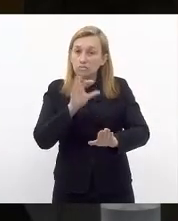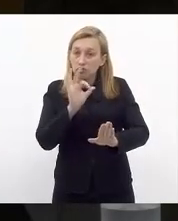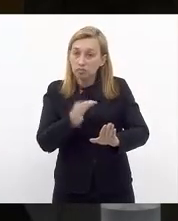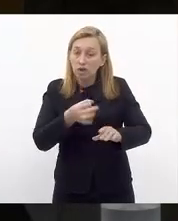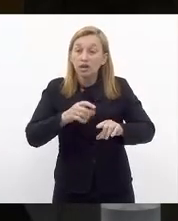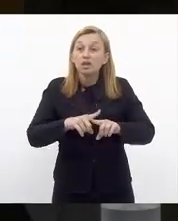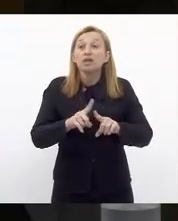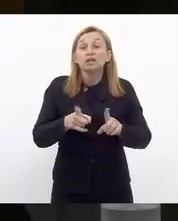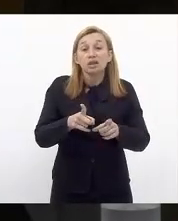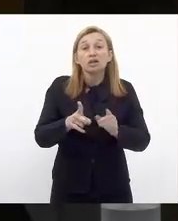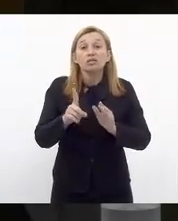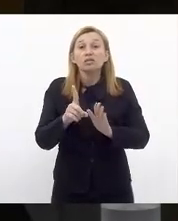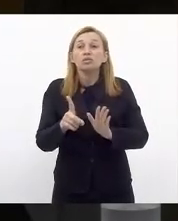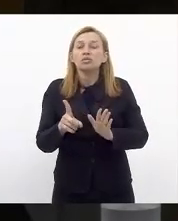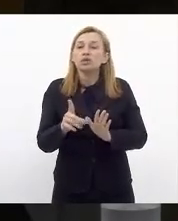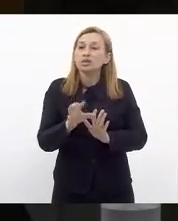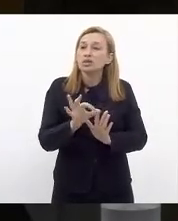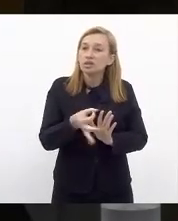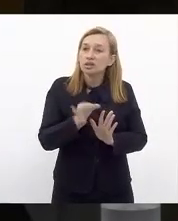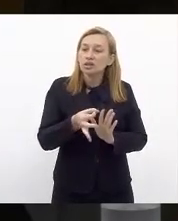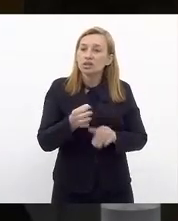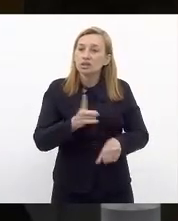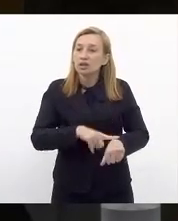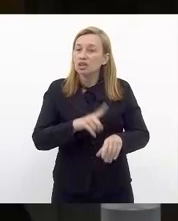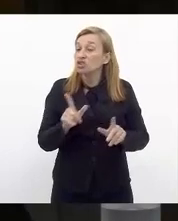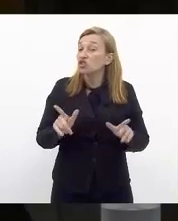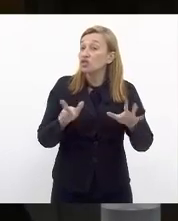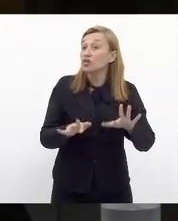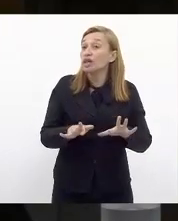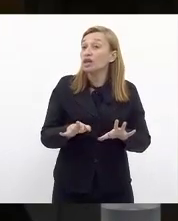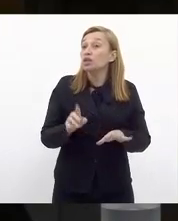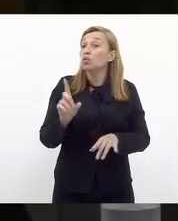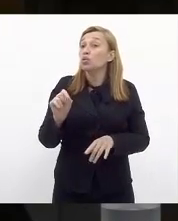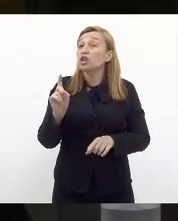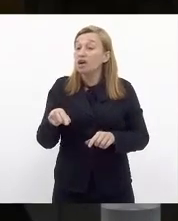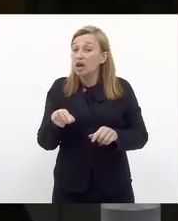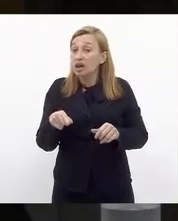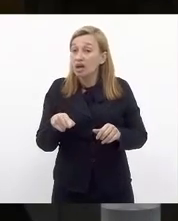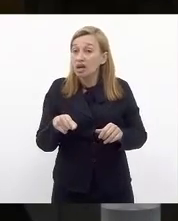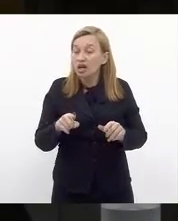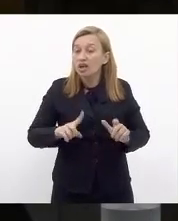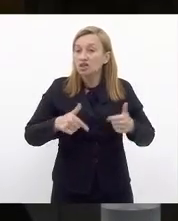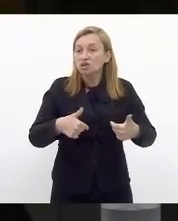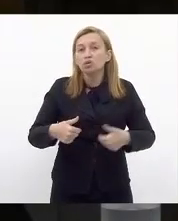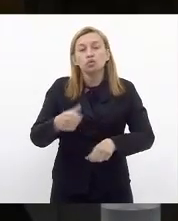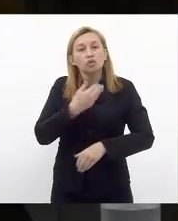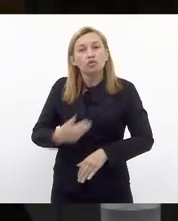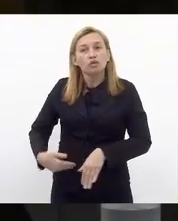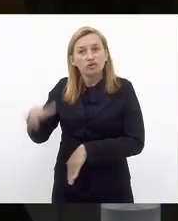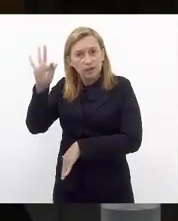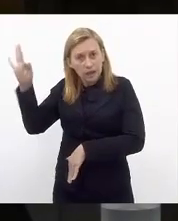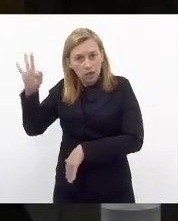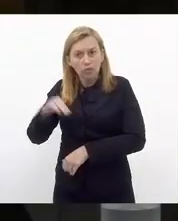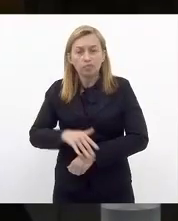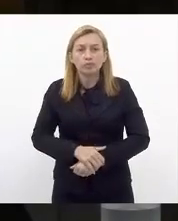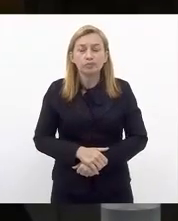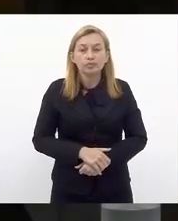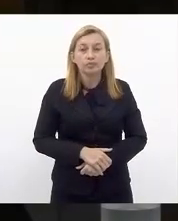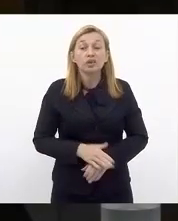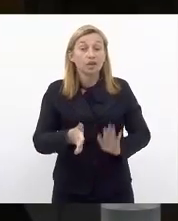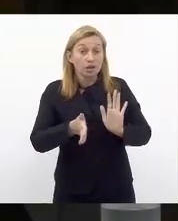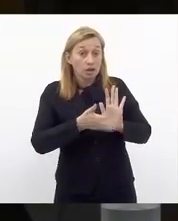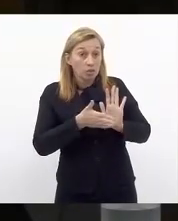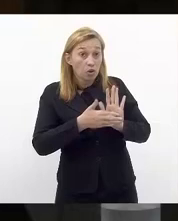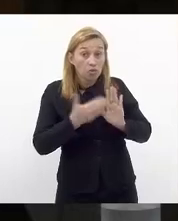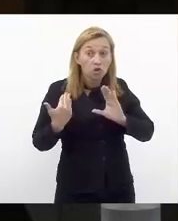mas temos um critério de temporalidade muito diferente do que é praticado pelo Governo Federal e na